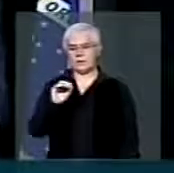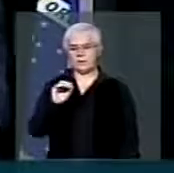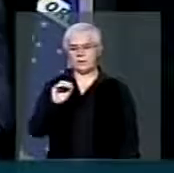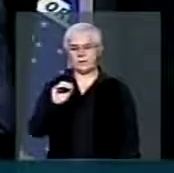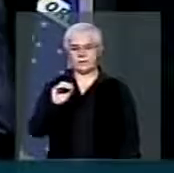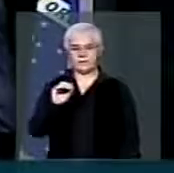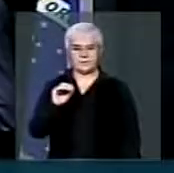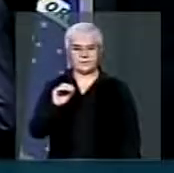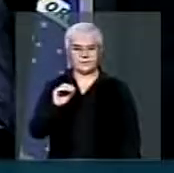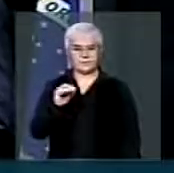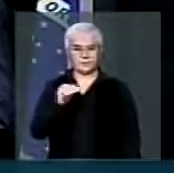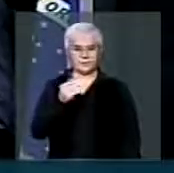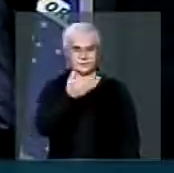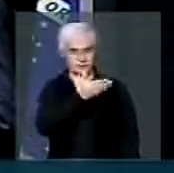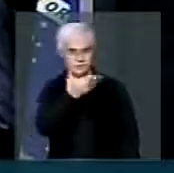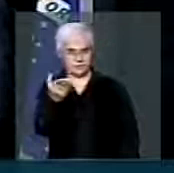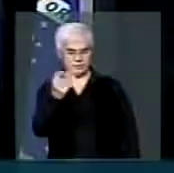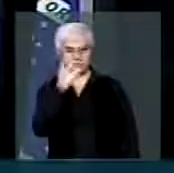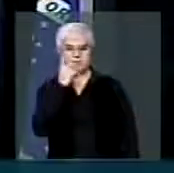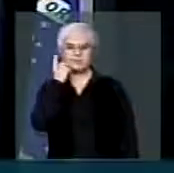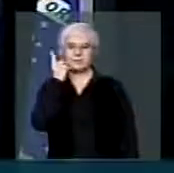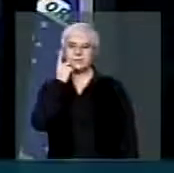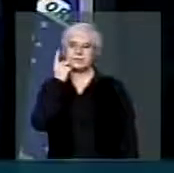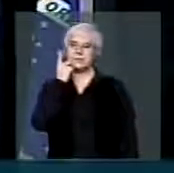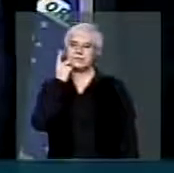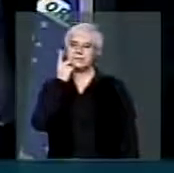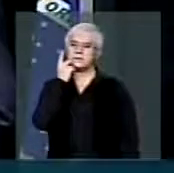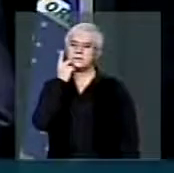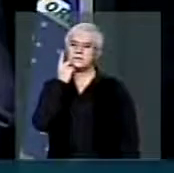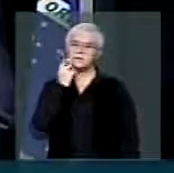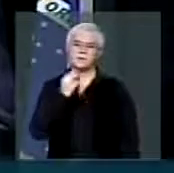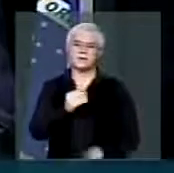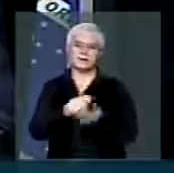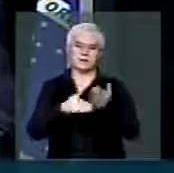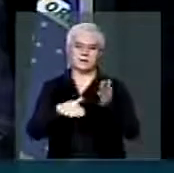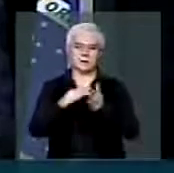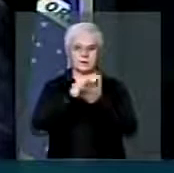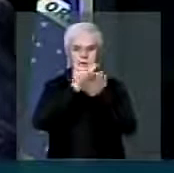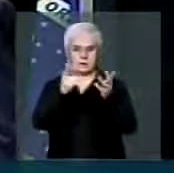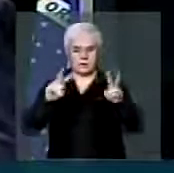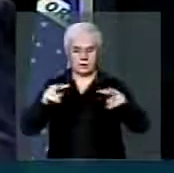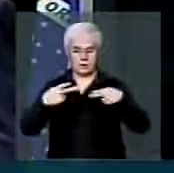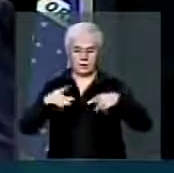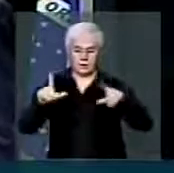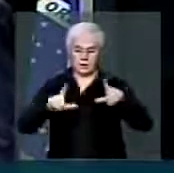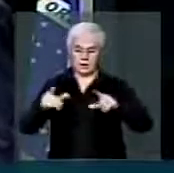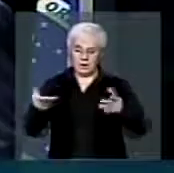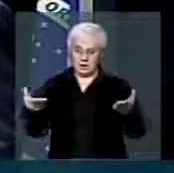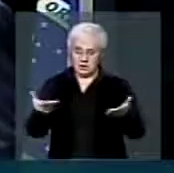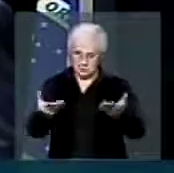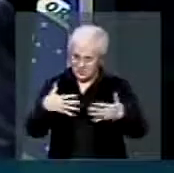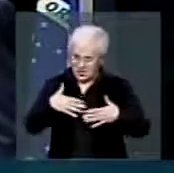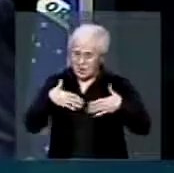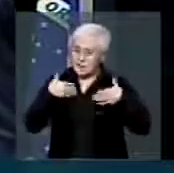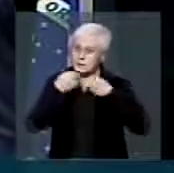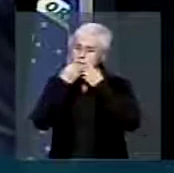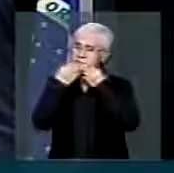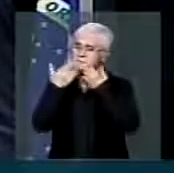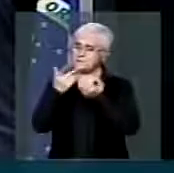ilustríssimos senhores deputados, deputadas, é um prazer muito grande estar aqui,